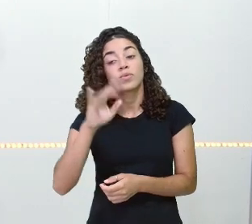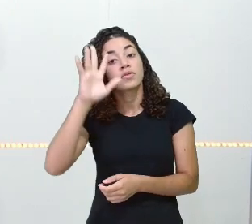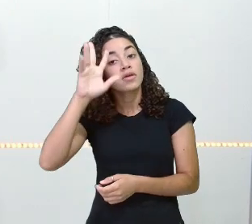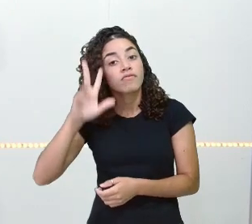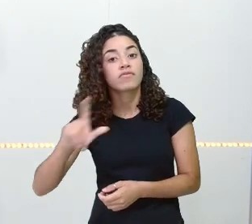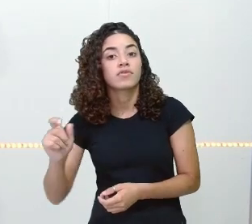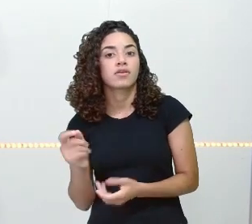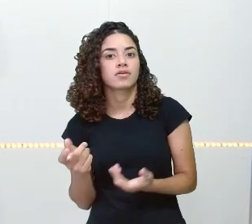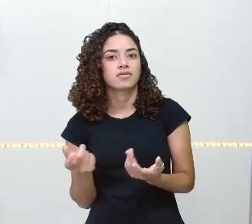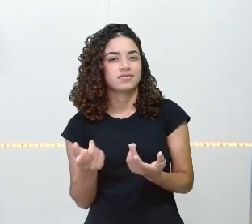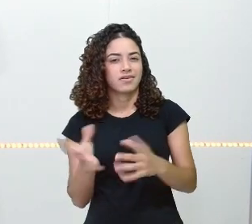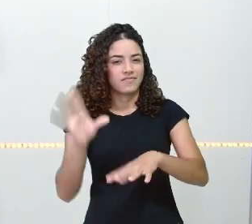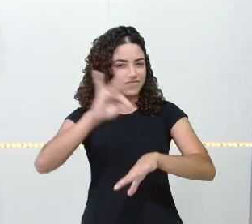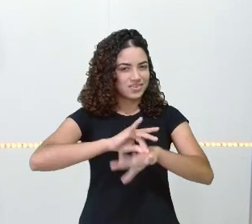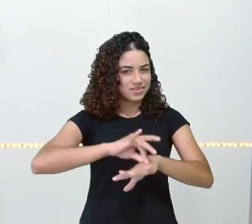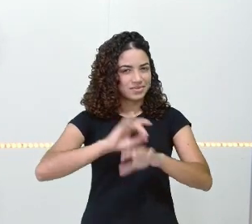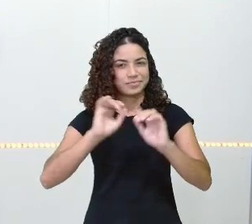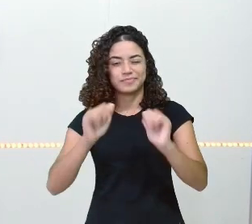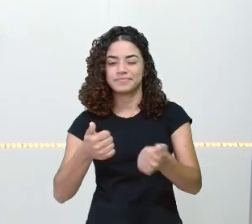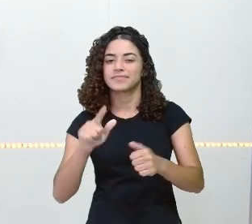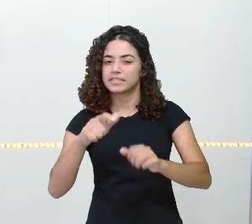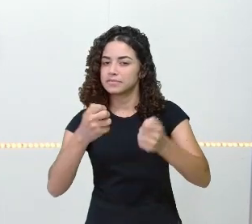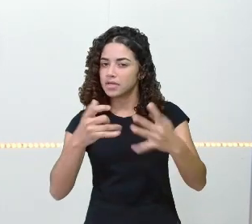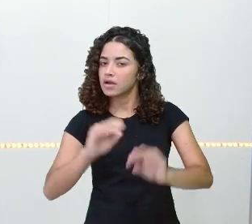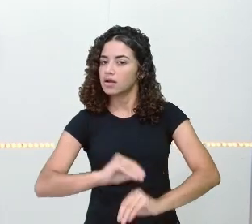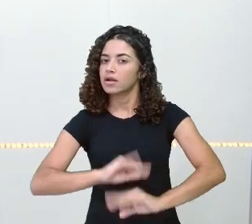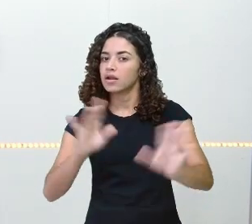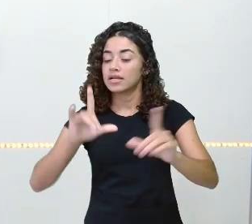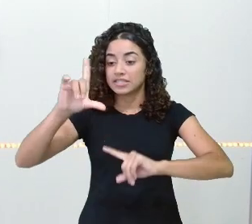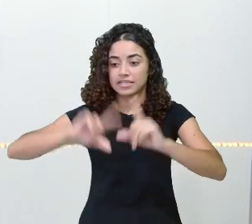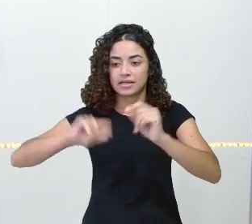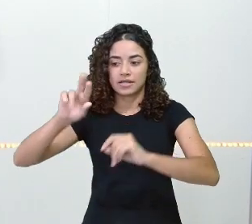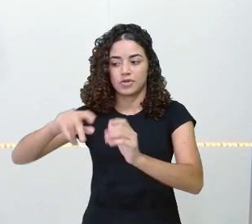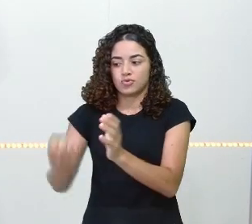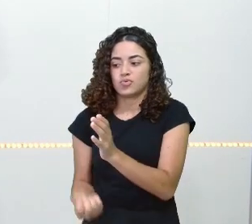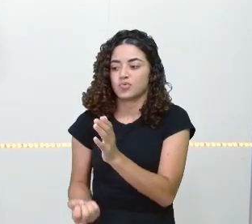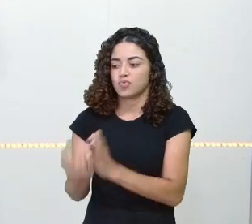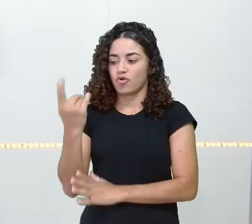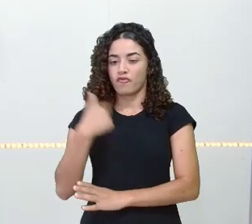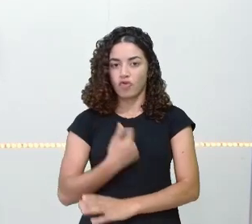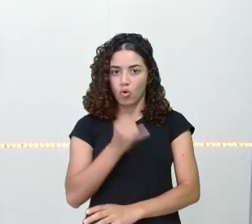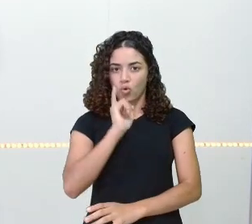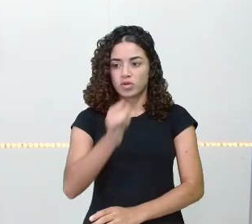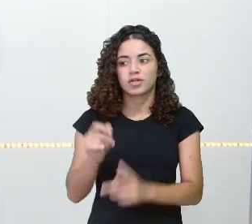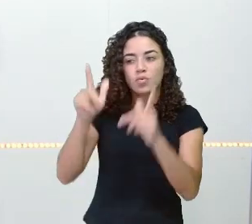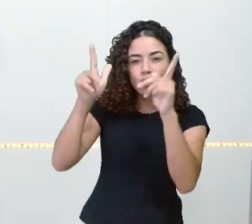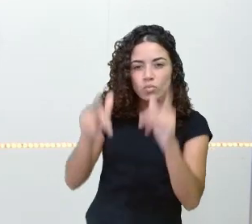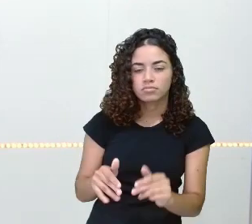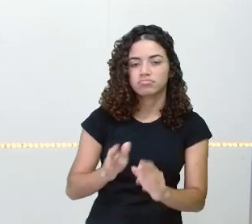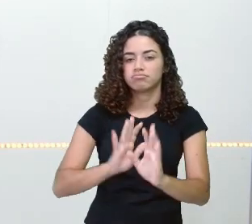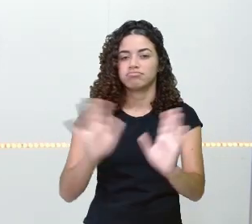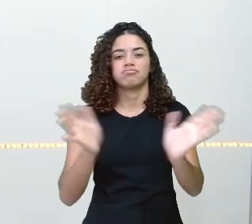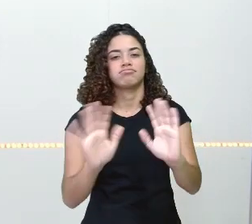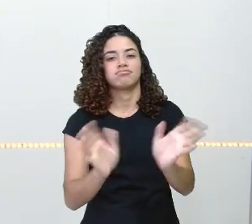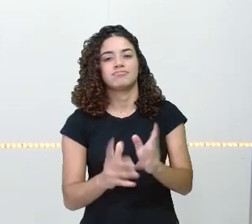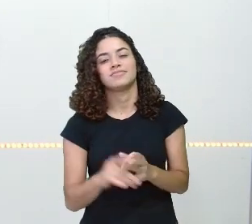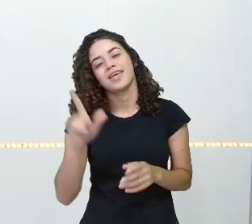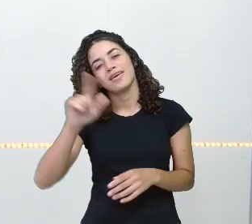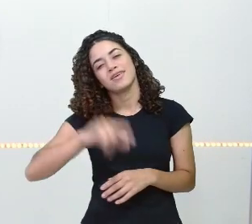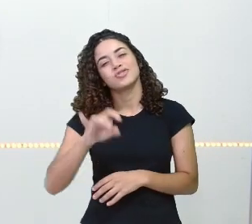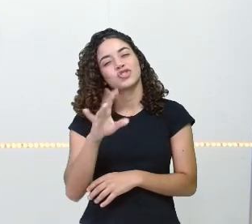africano. Tá bom? Que fique bem claro. As estrelas não surgiram da forma que eu vou contar aqui, não, tá certo? Isso é